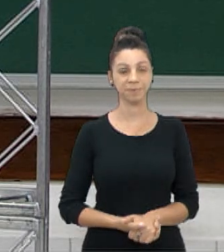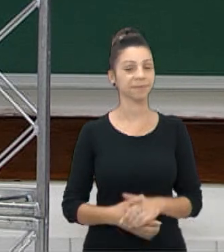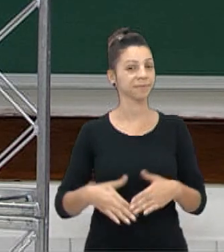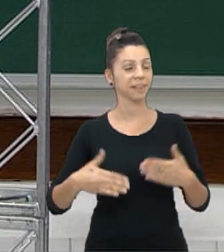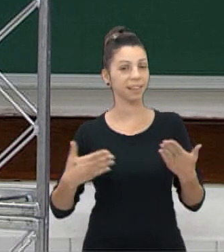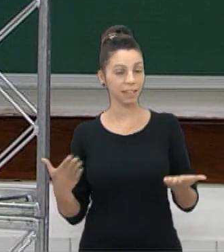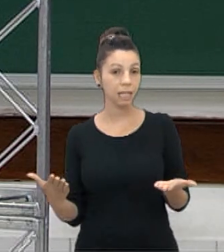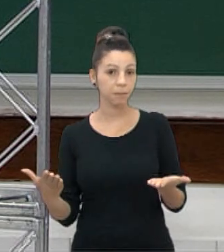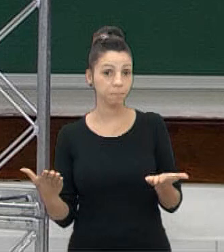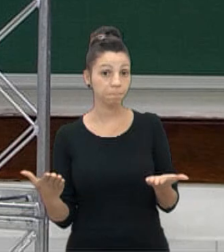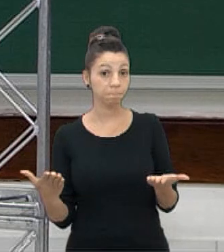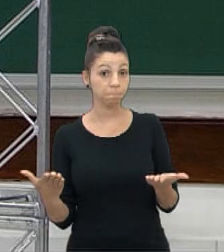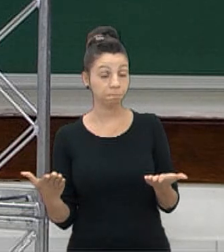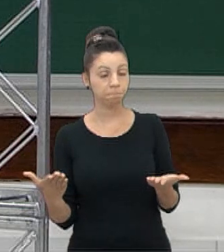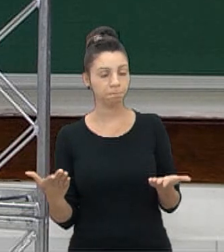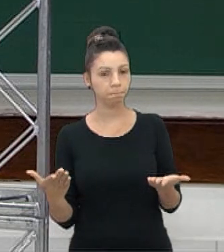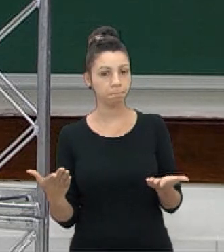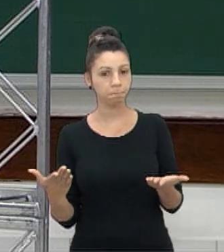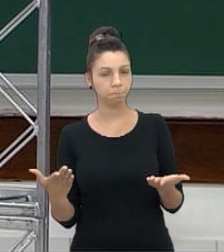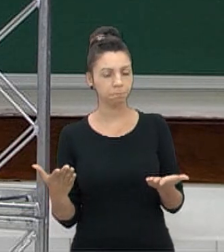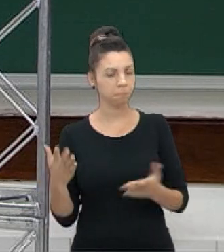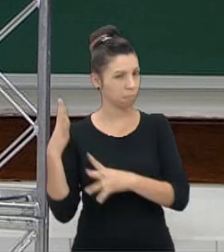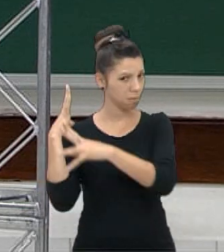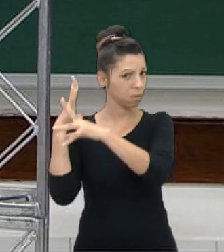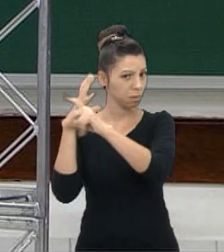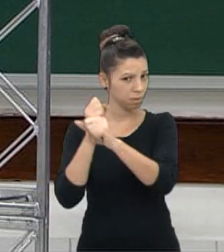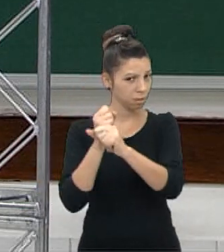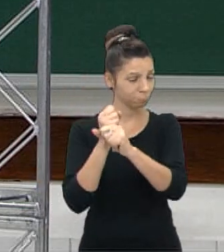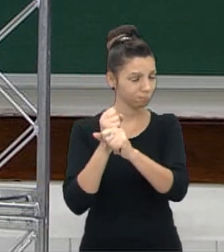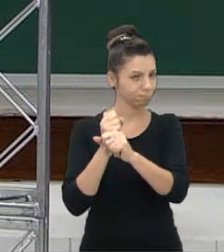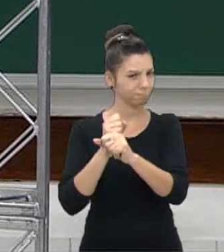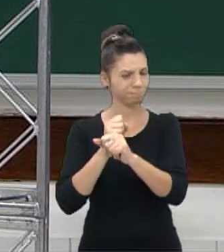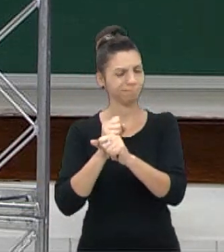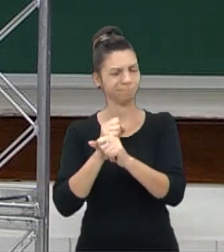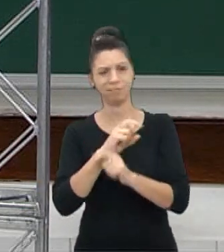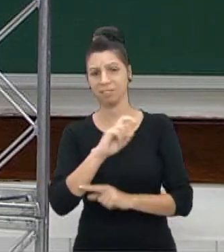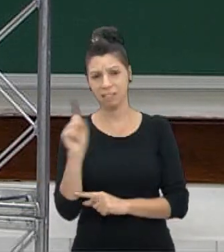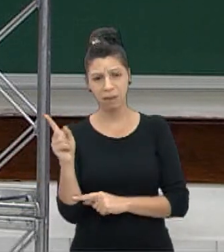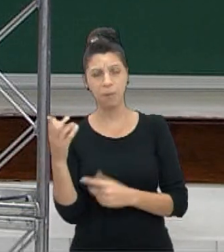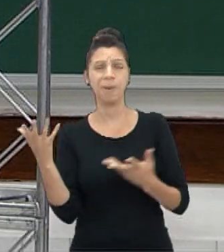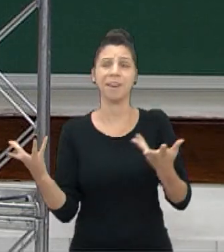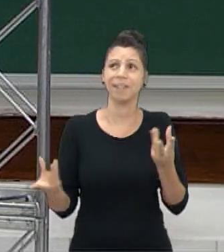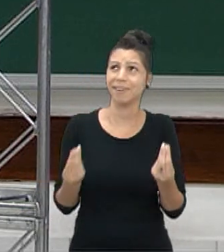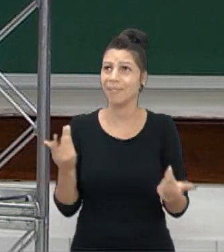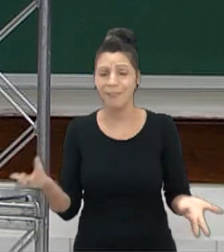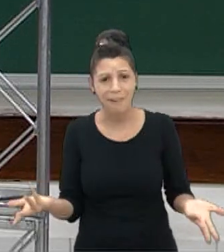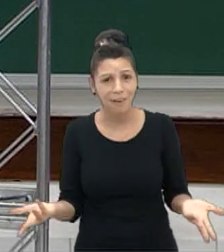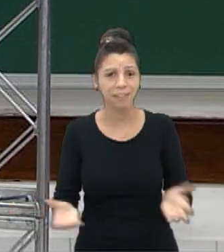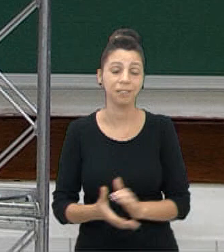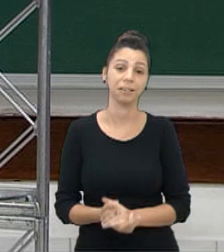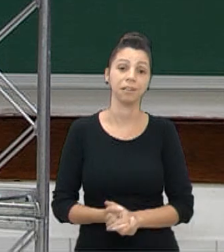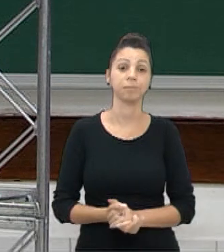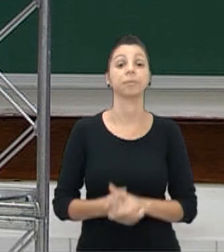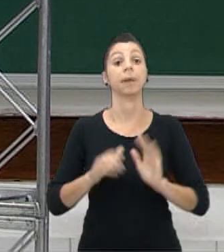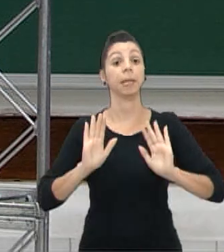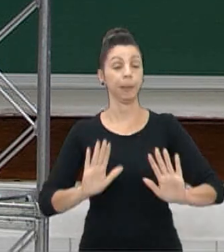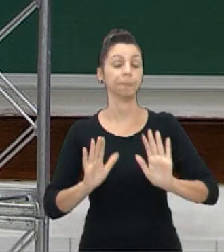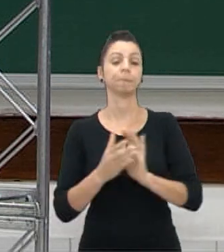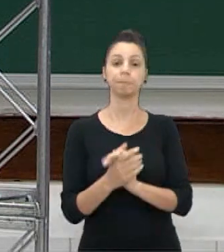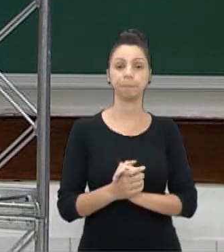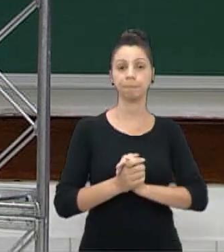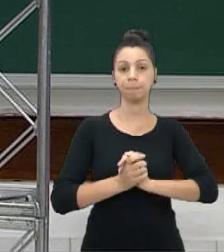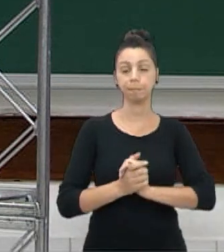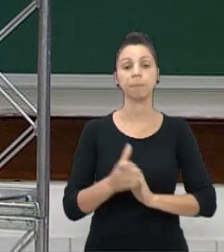E aí, galera? Viram? Lembraram? Não? Vamos ver. Gente, nós temos o